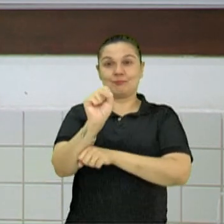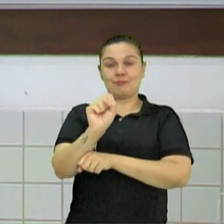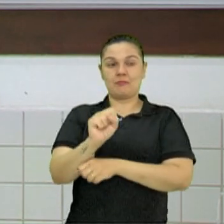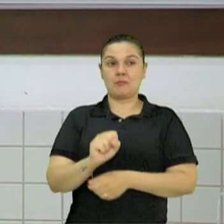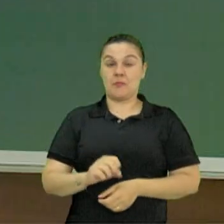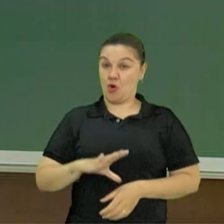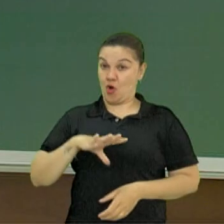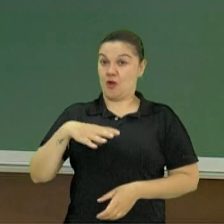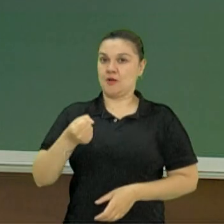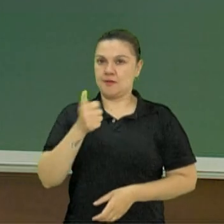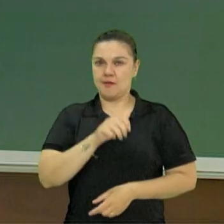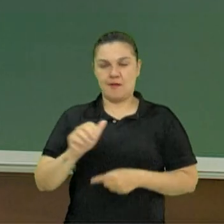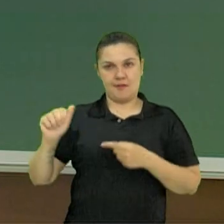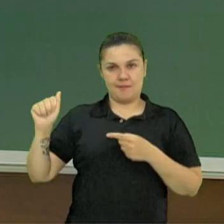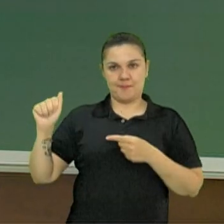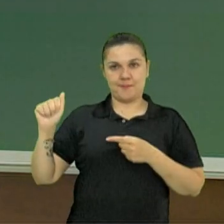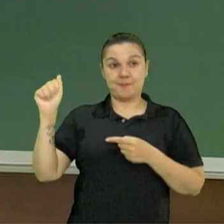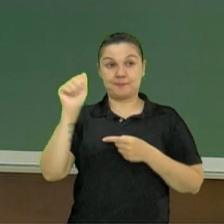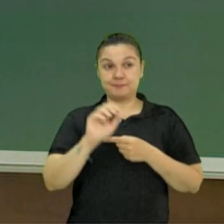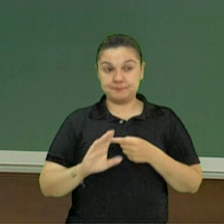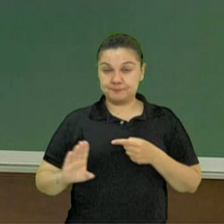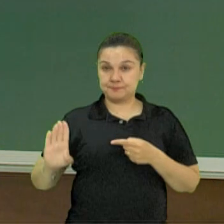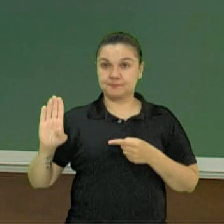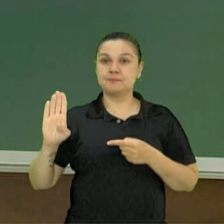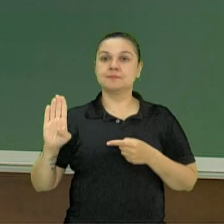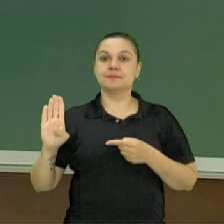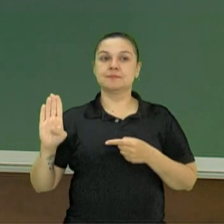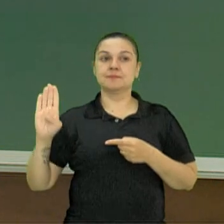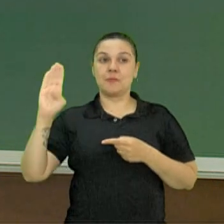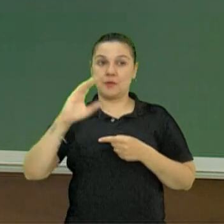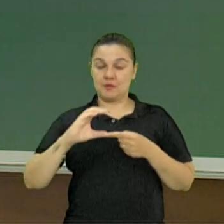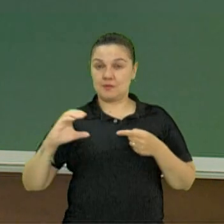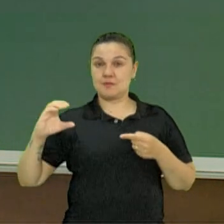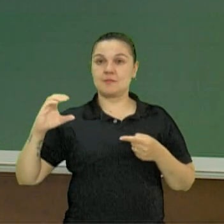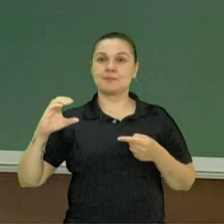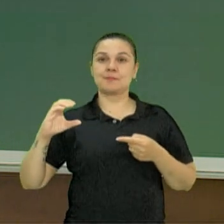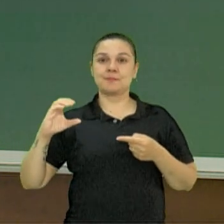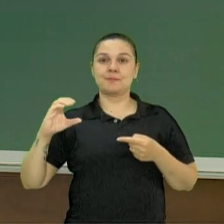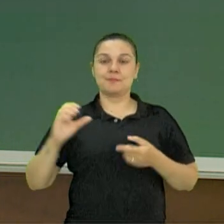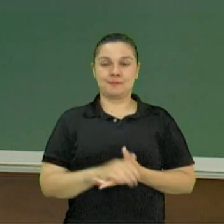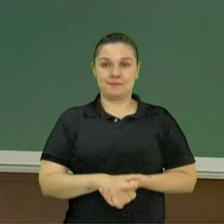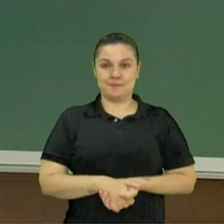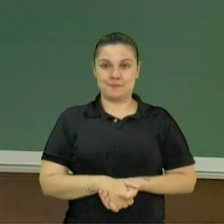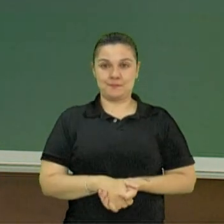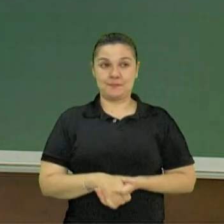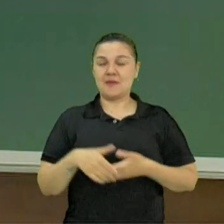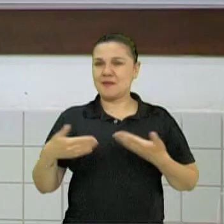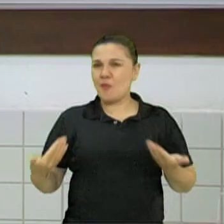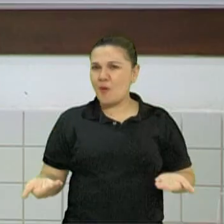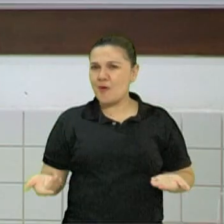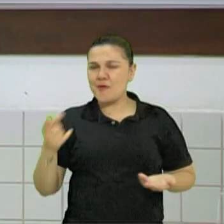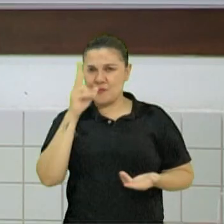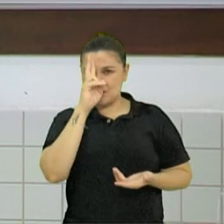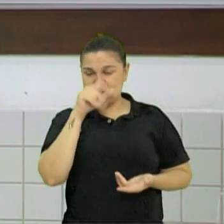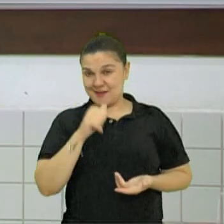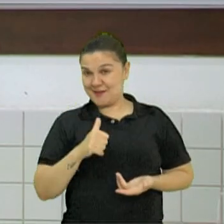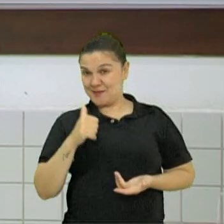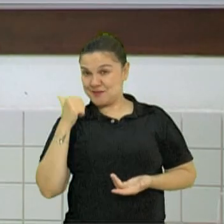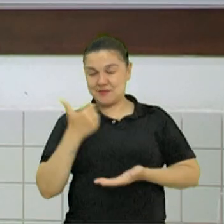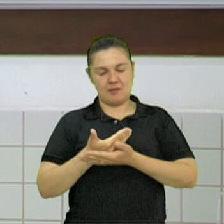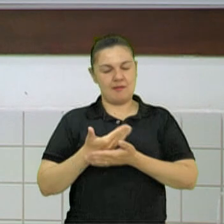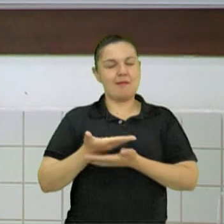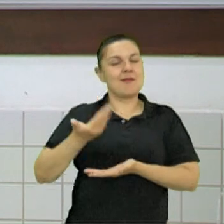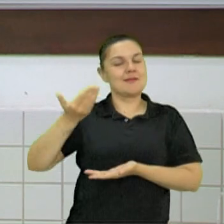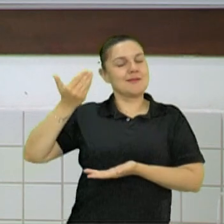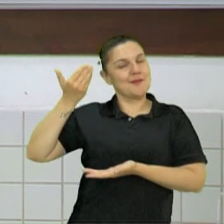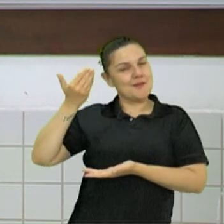temos, letra A, o épico, letra B, o lírico, ou letra C, o dramático. Será que vocês lembram disso de nossas